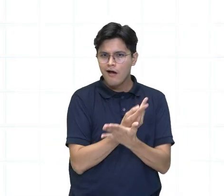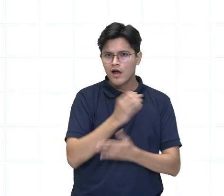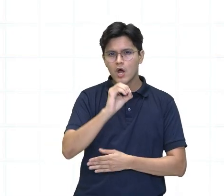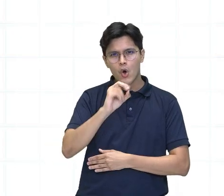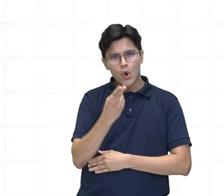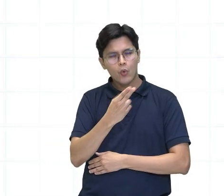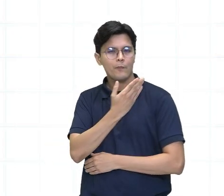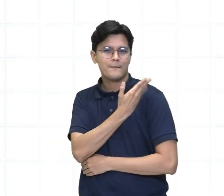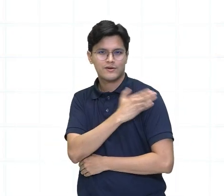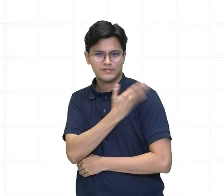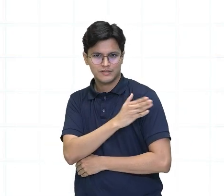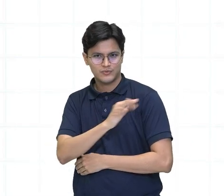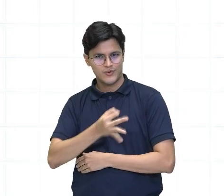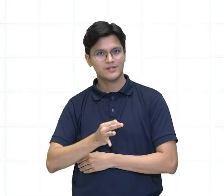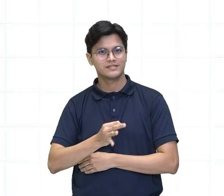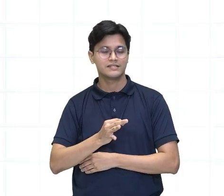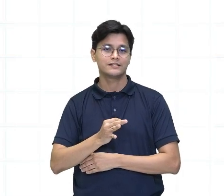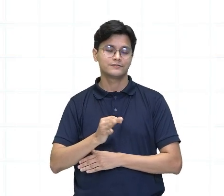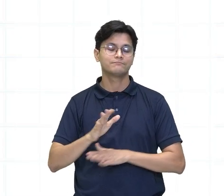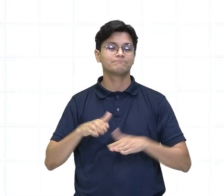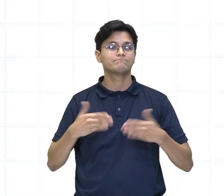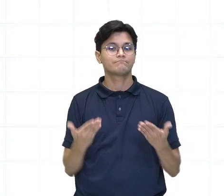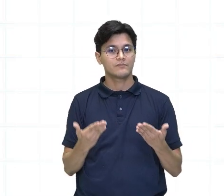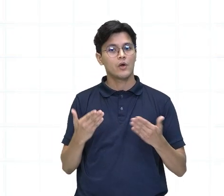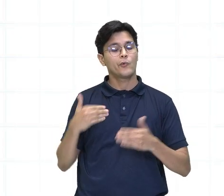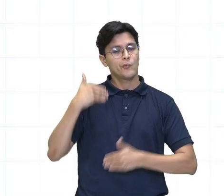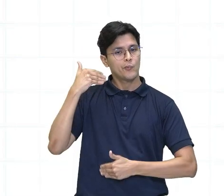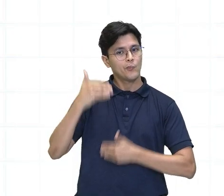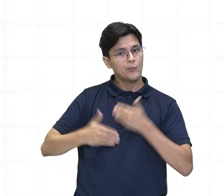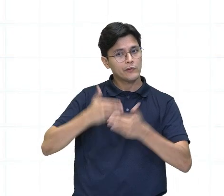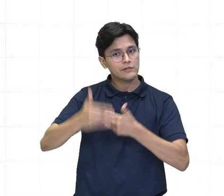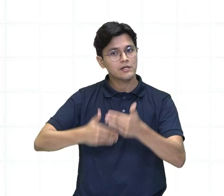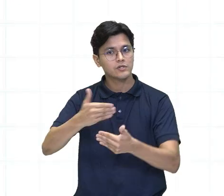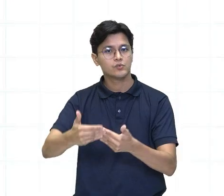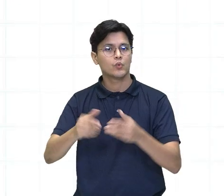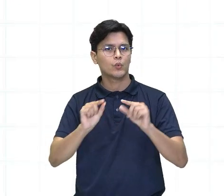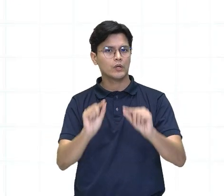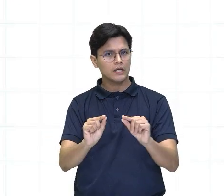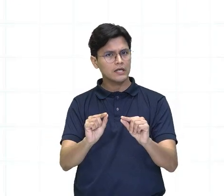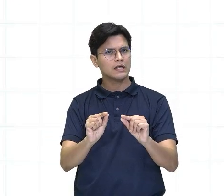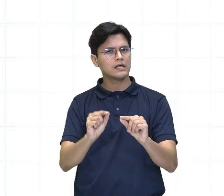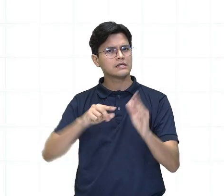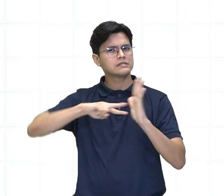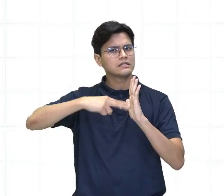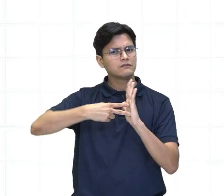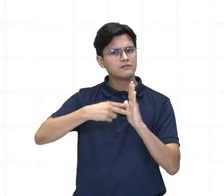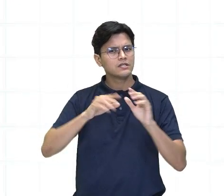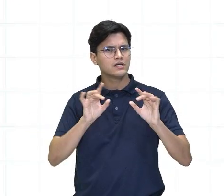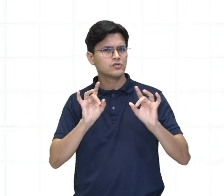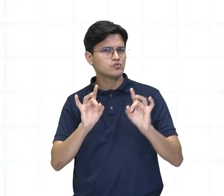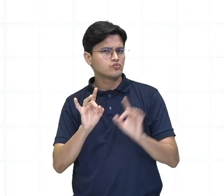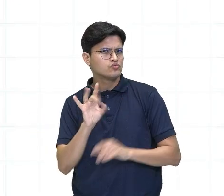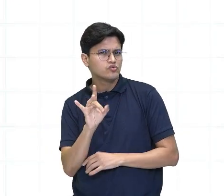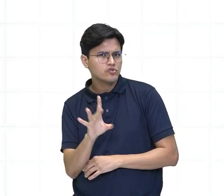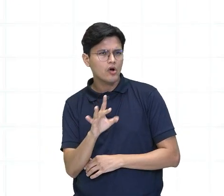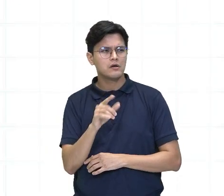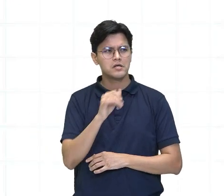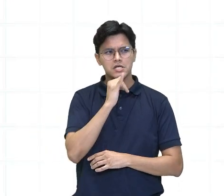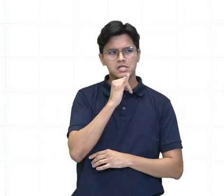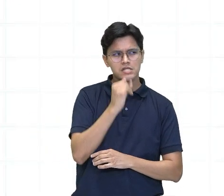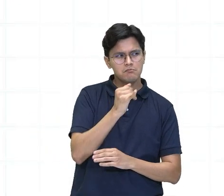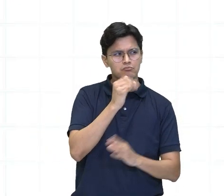daquela opinião. Então, esse processo ele não se limita apenas a criticar ou encontrar falhas, né, quando eu me